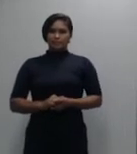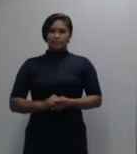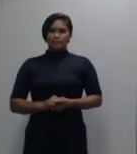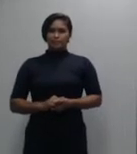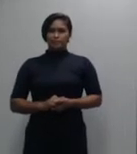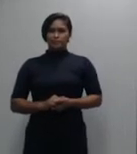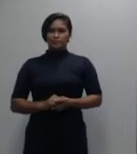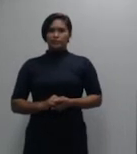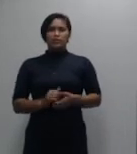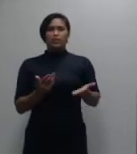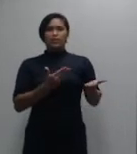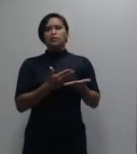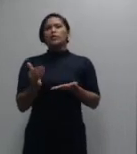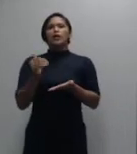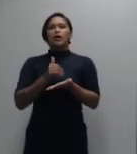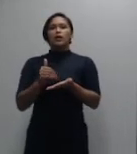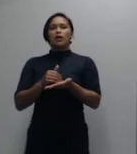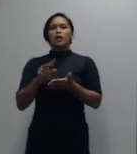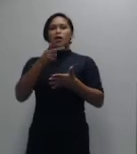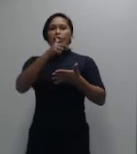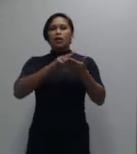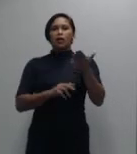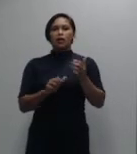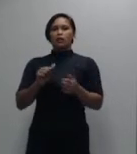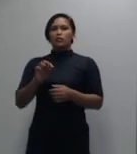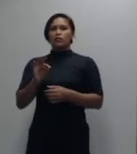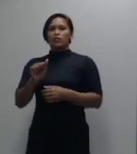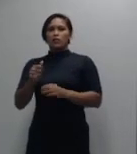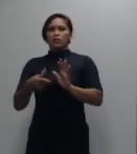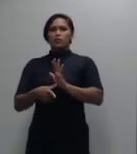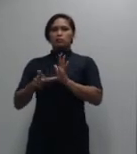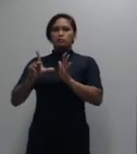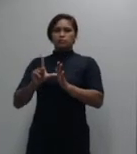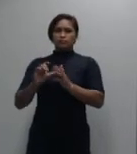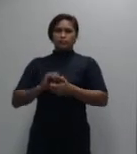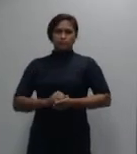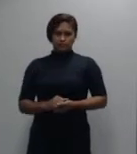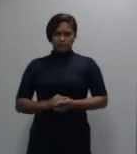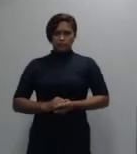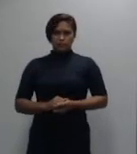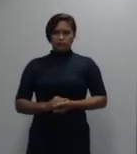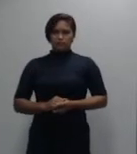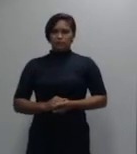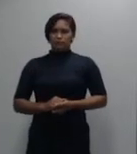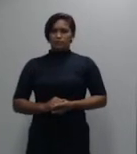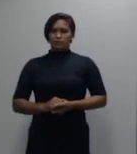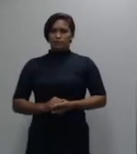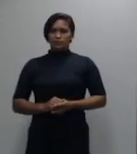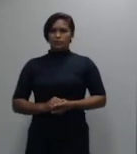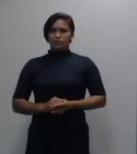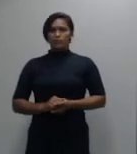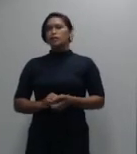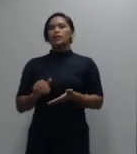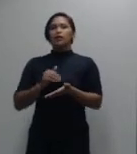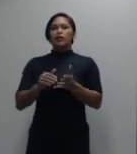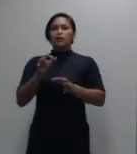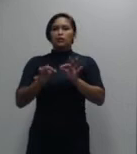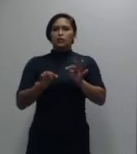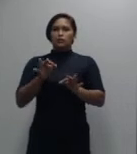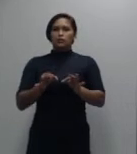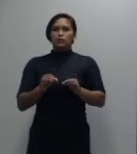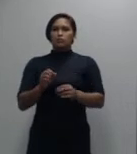que horas secretária para a leitura da ata da sessão anterior o desligamento da